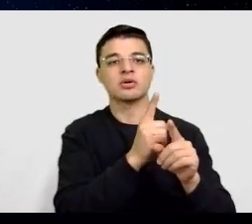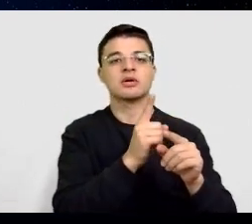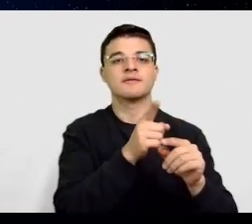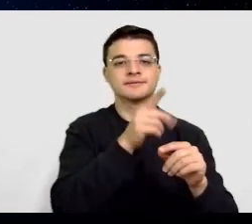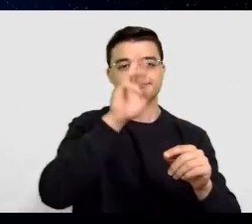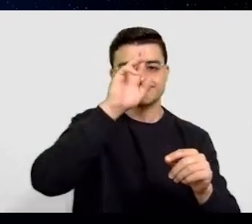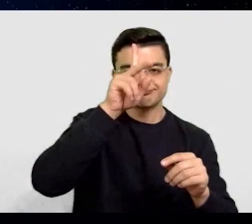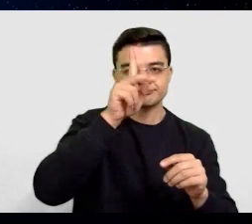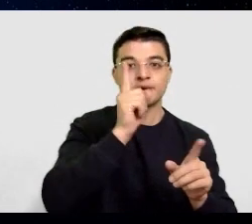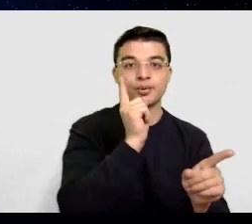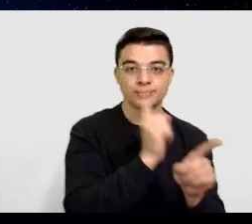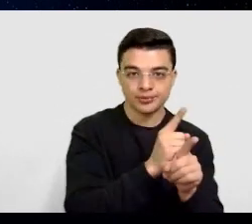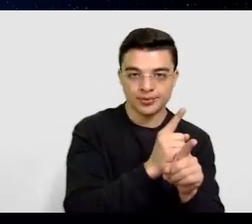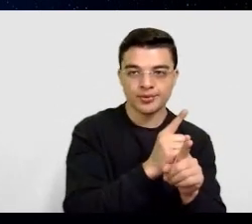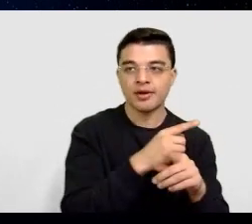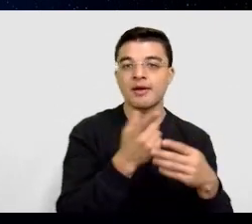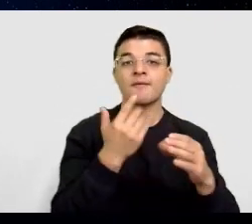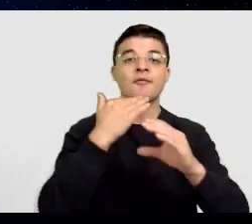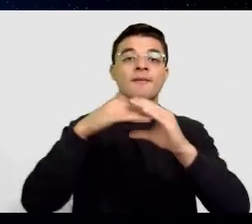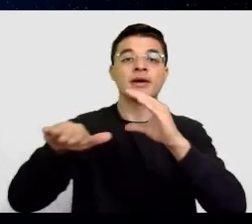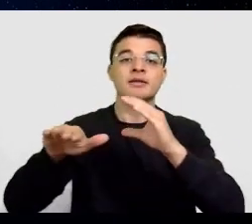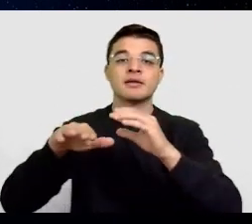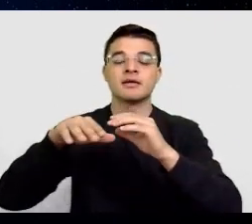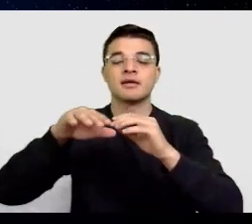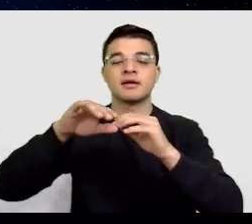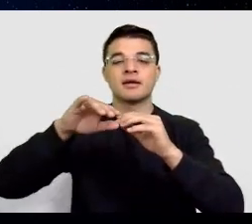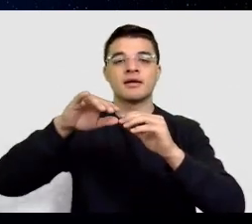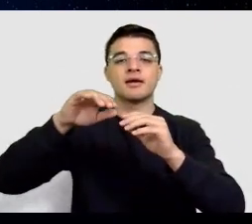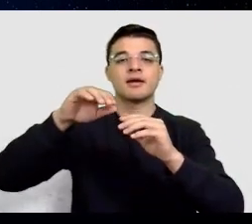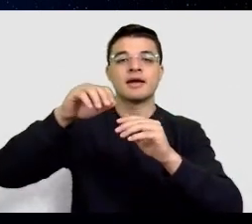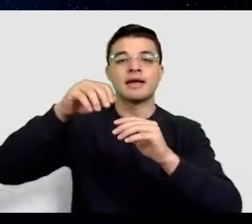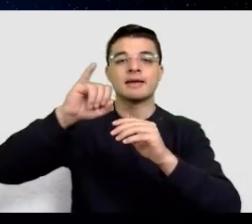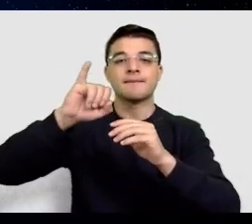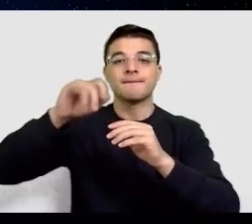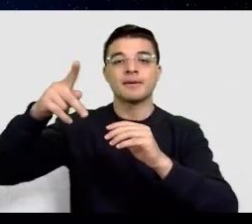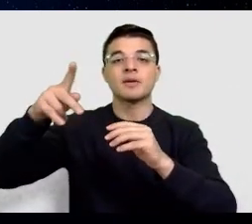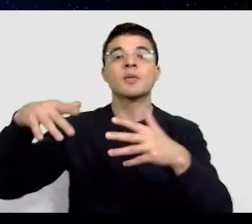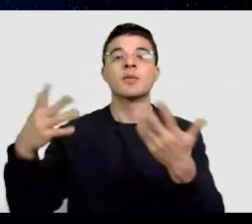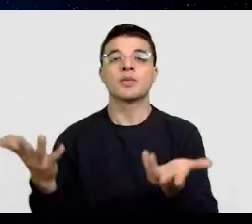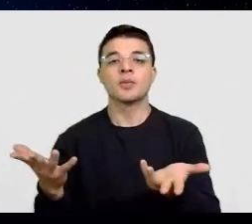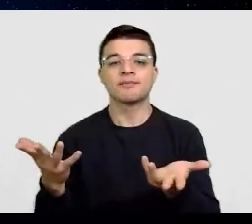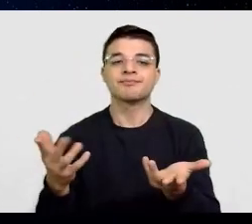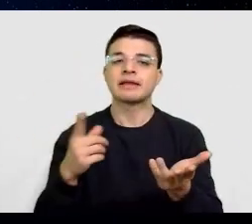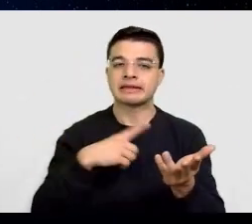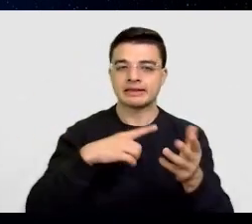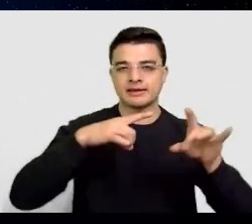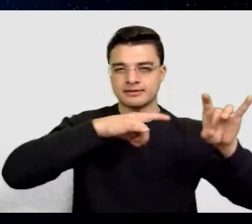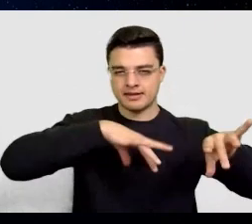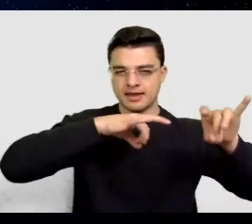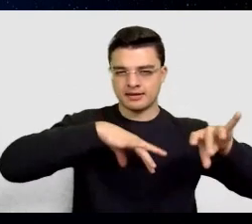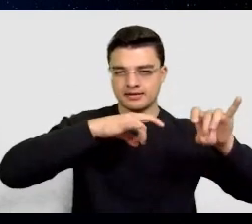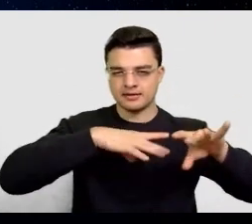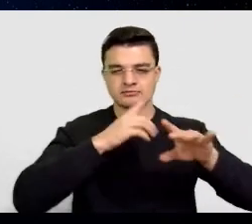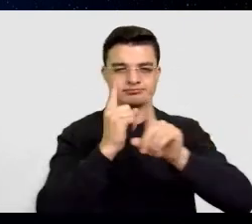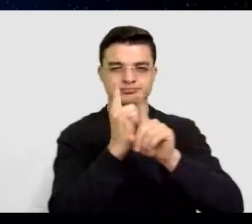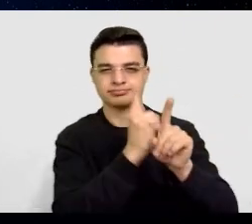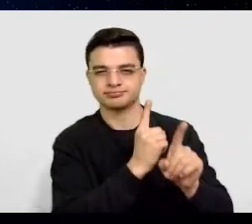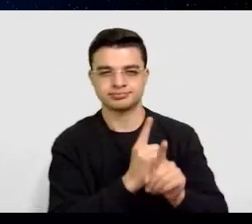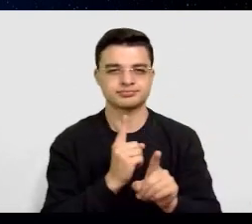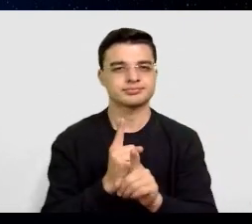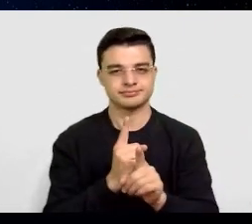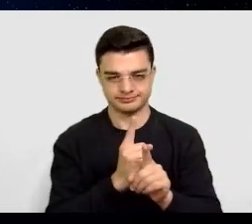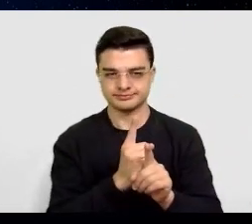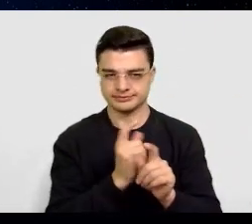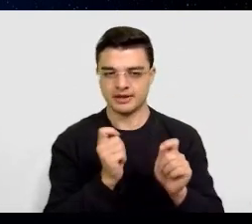falha, como é que eu vou saber para qual IP que eu vou jogar para a rede interna? Aí entram técnicas de reconhecimento, que não é o escopo dessa apresentação, mas